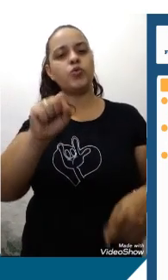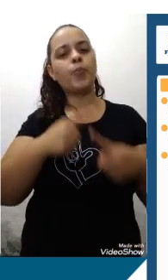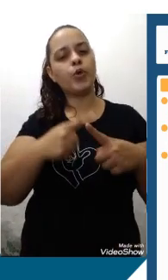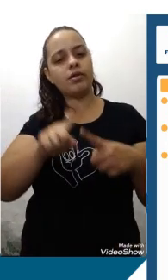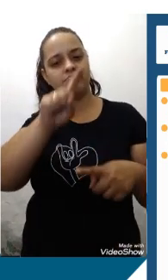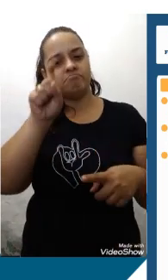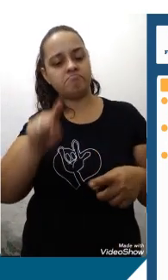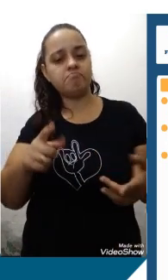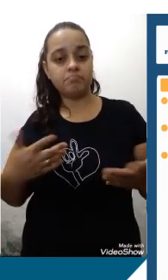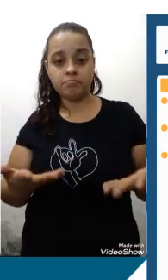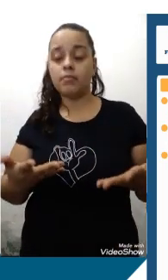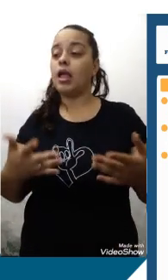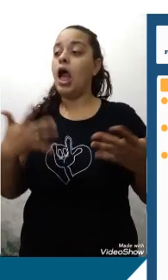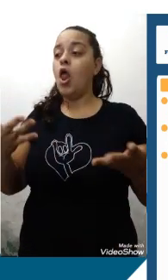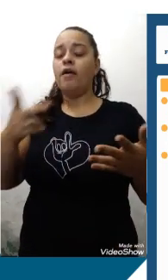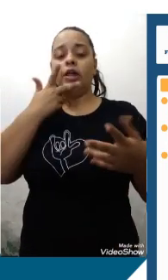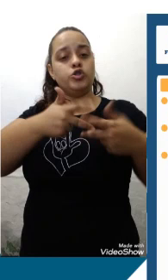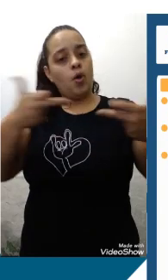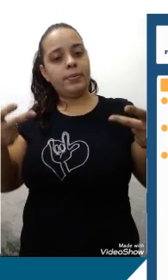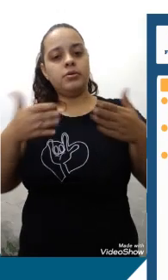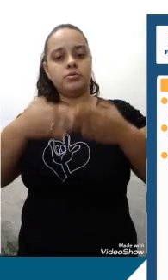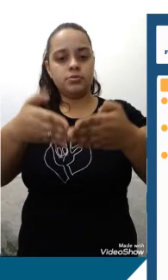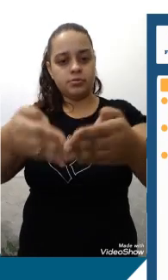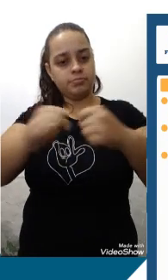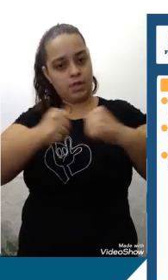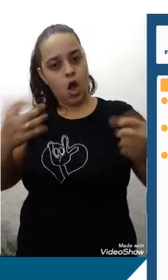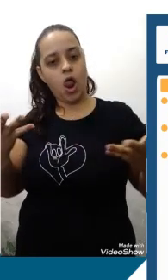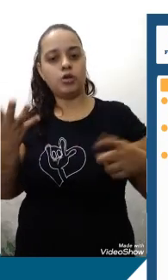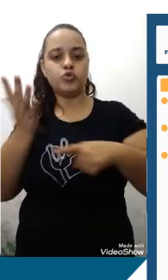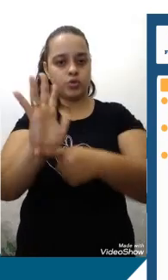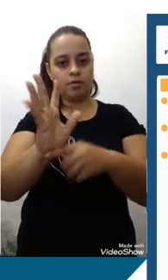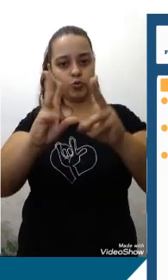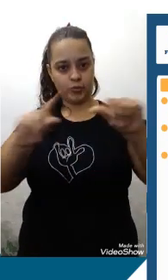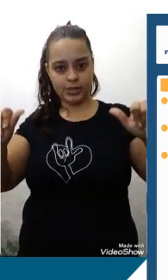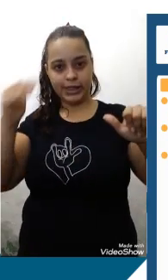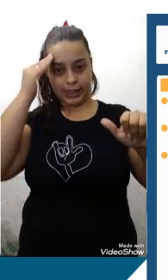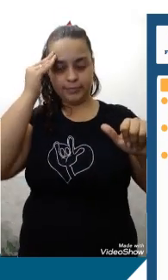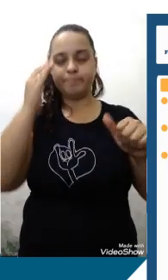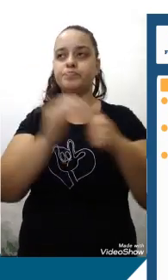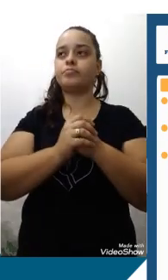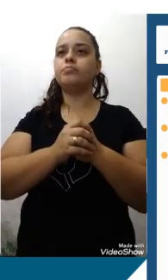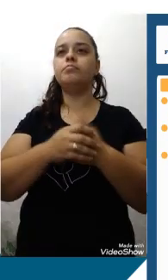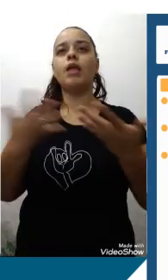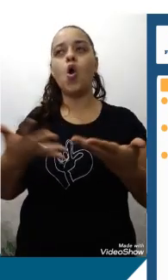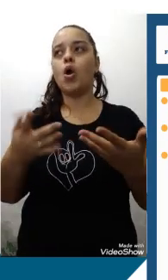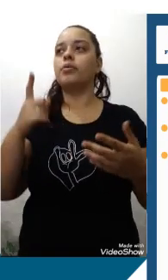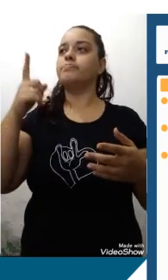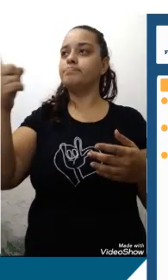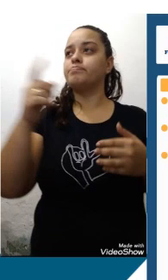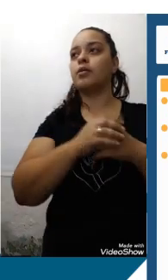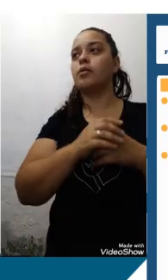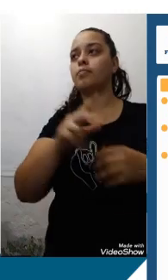próximo slide para efetivamente começar a falar da expansão marítima e desvendar esse problema. Pronto, os portugueses e as grandes